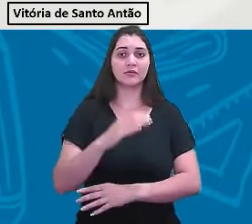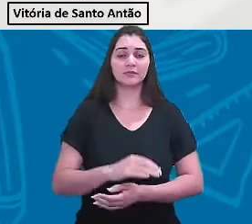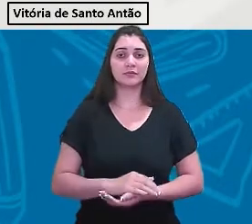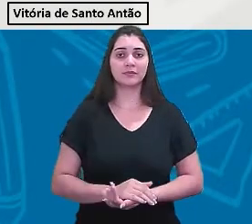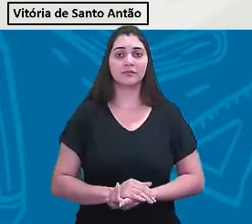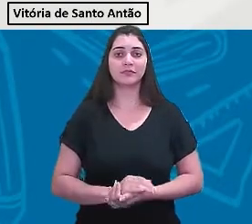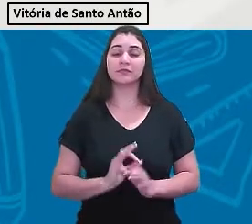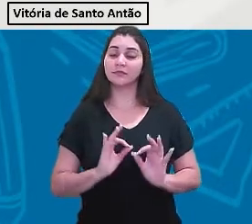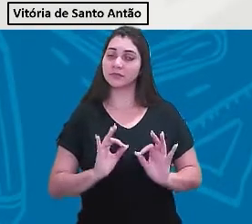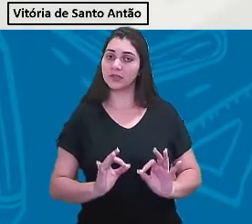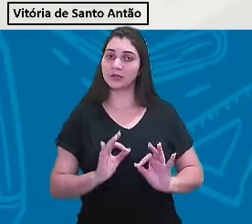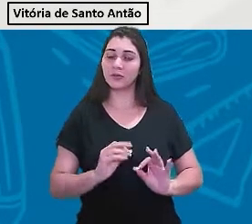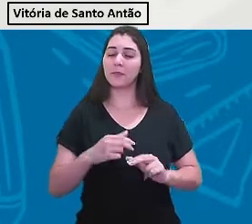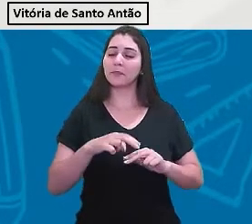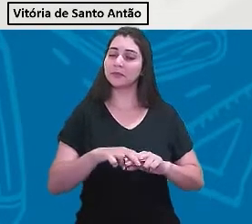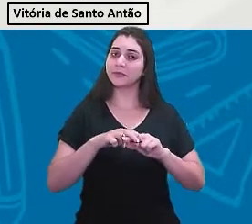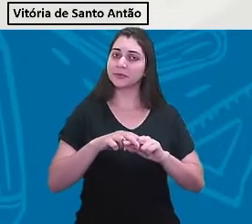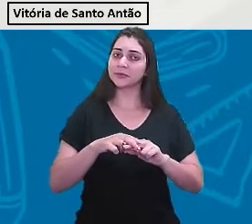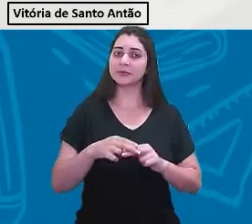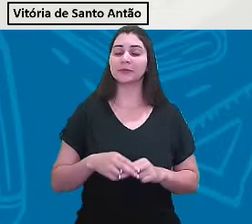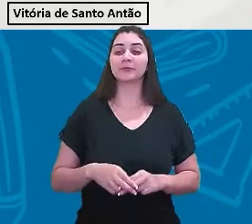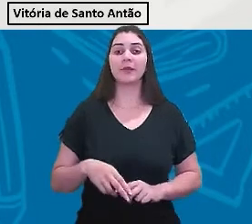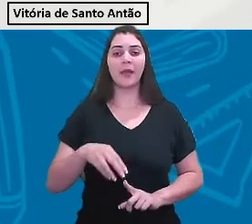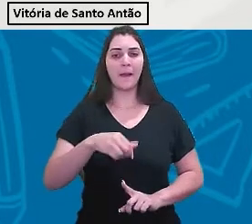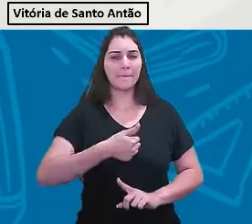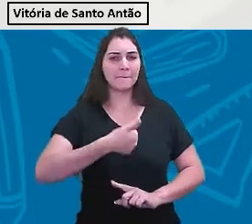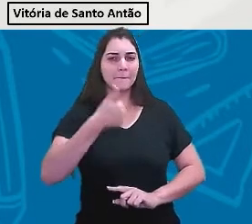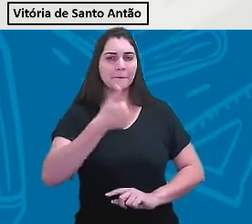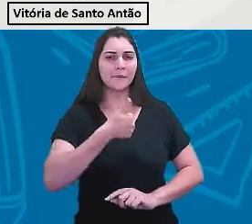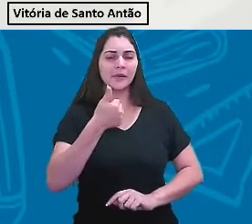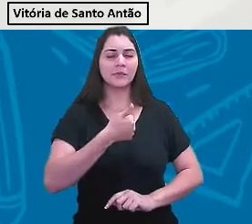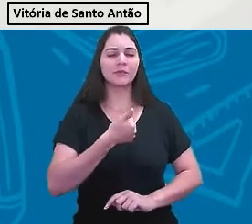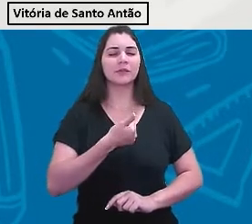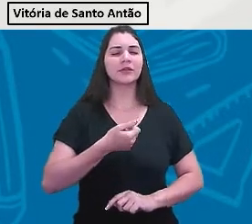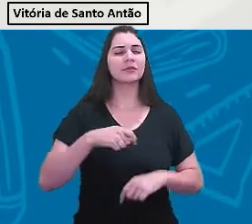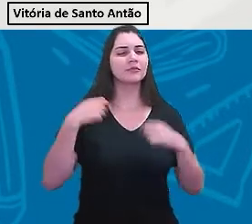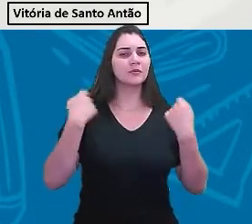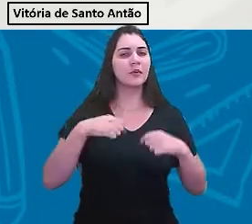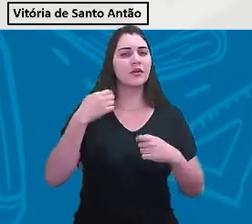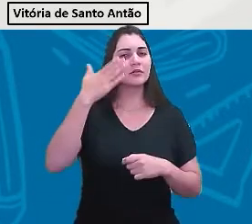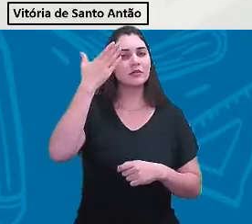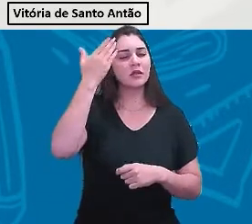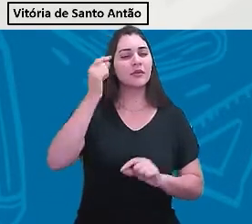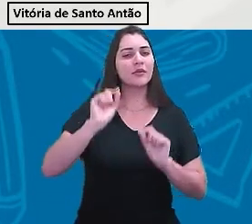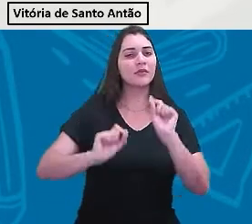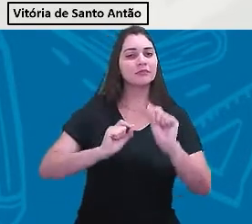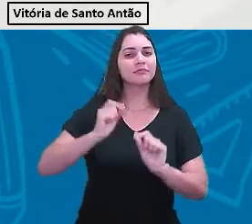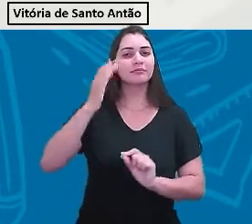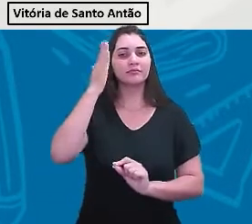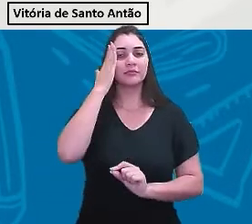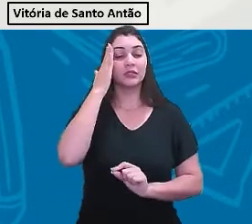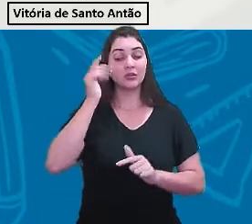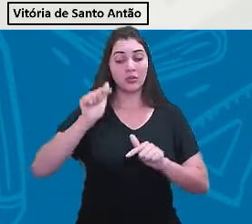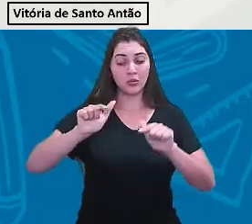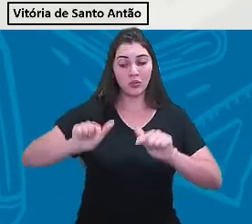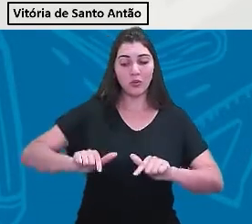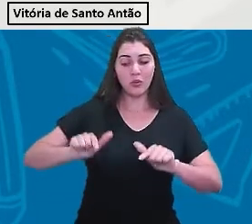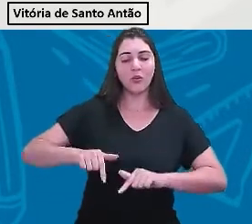Natureza. Tá certo? Portanto, a primeira coisa que nós temos que ter em mente, né, é entender